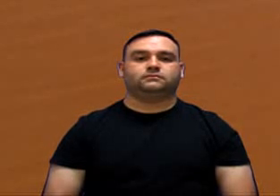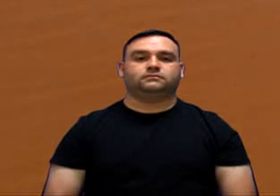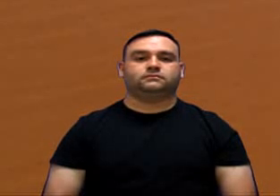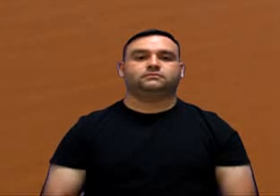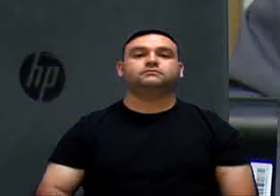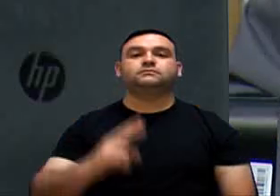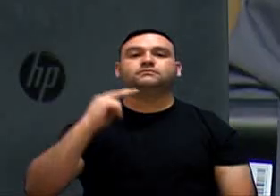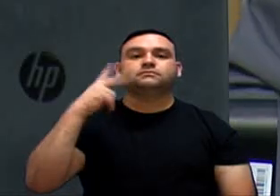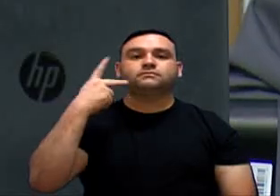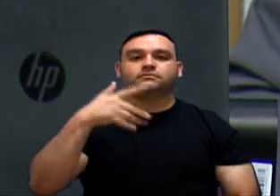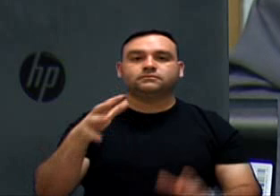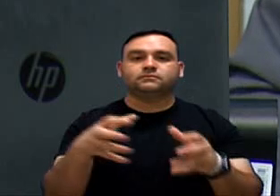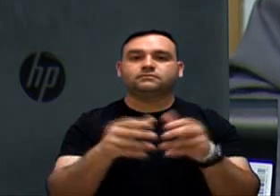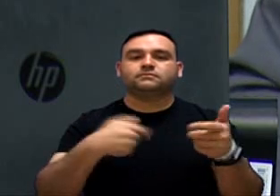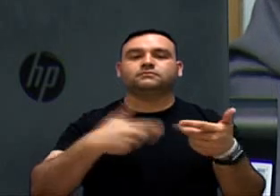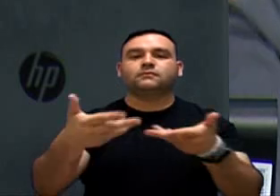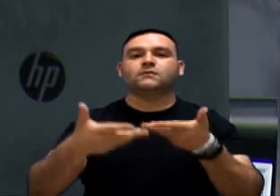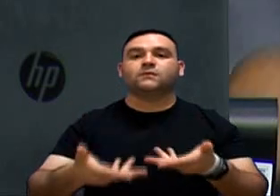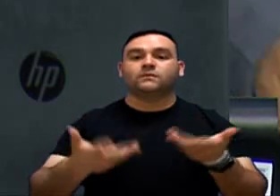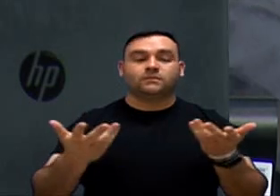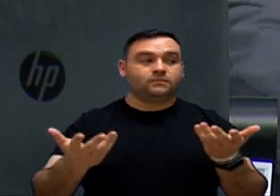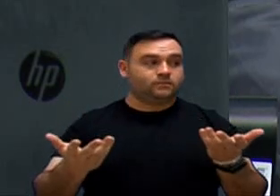Senhores vereadores, convido, nós temos